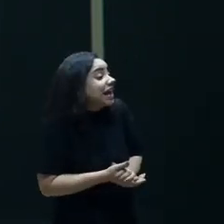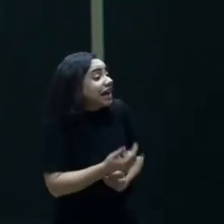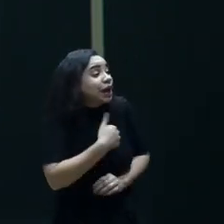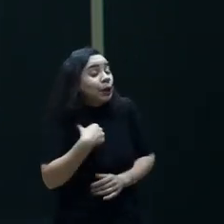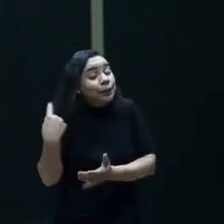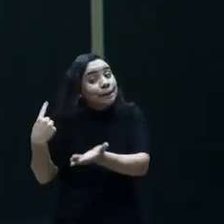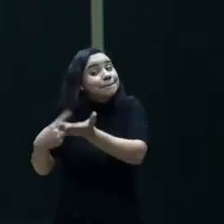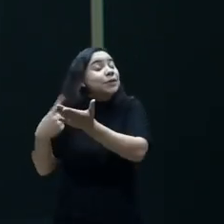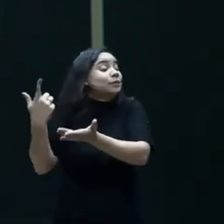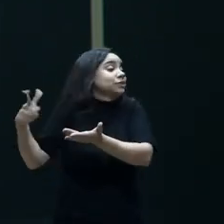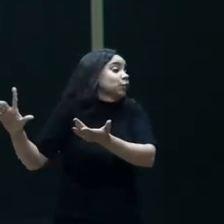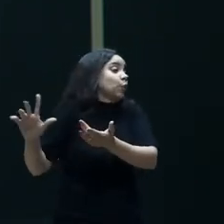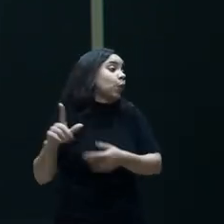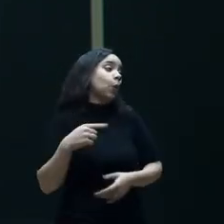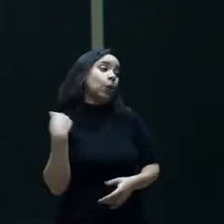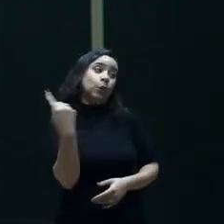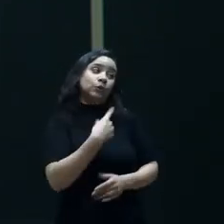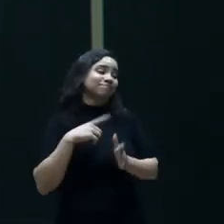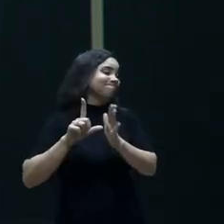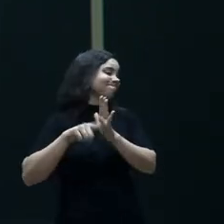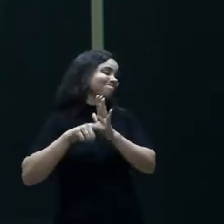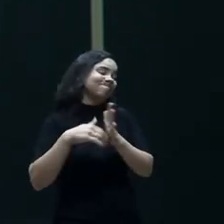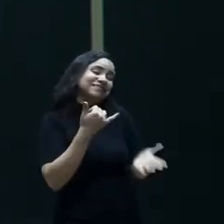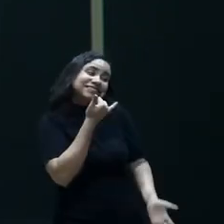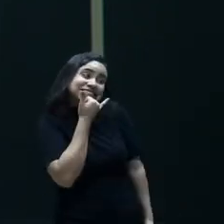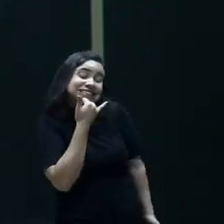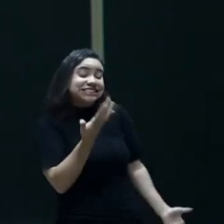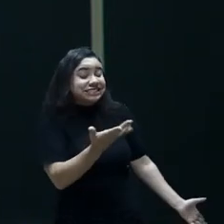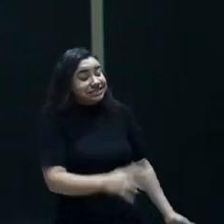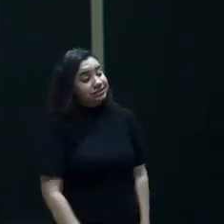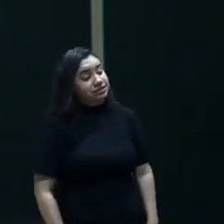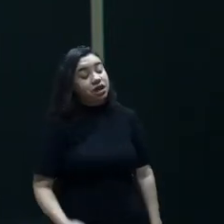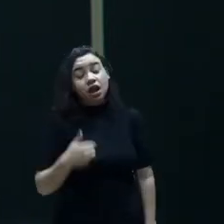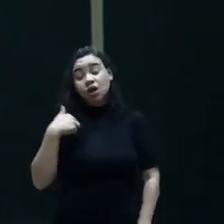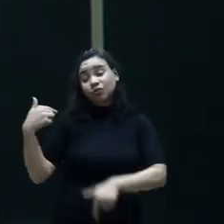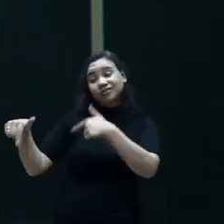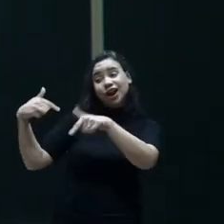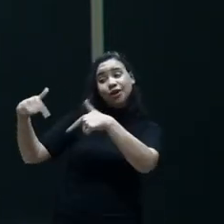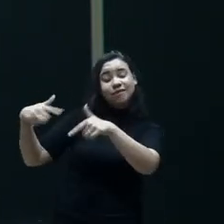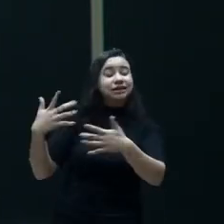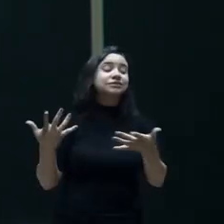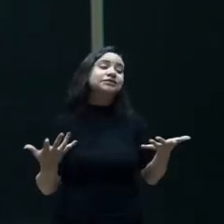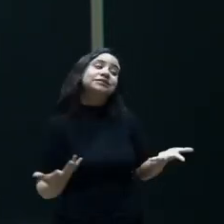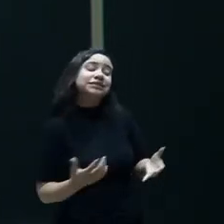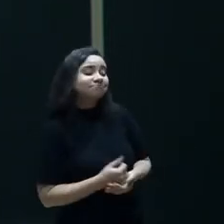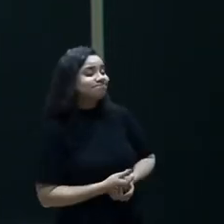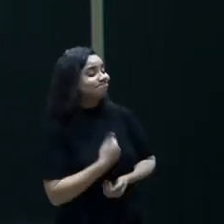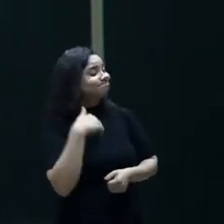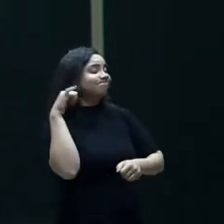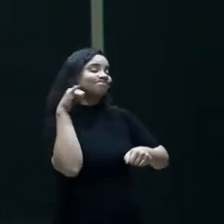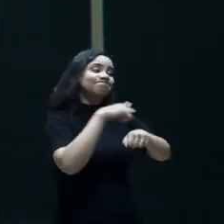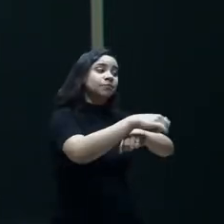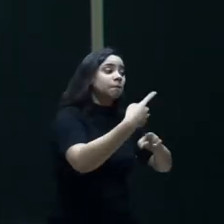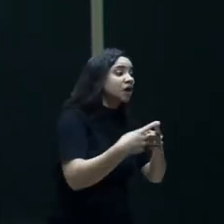pastor. Nos atrasamos. Ô, pastor, não fui por causa do trabalho. Pastor, eu não fui porque eu tive que